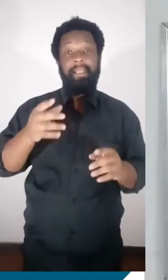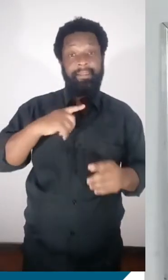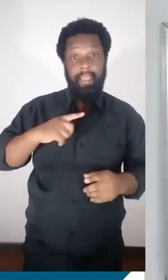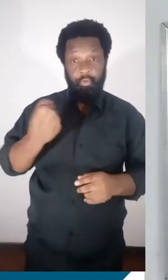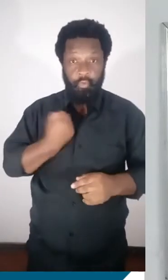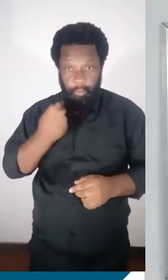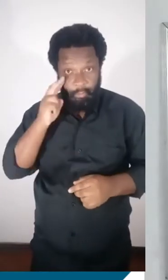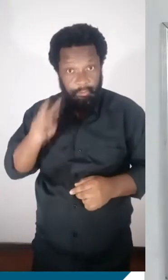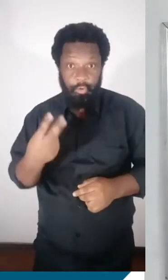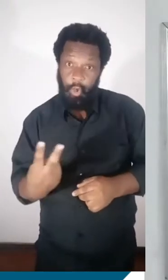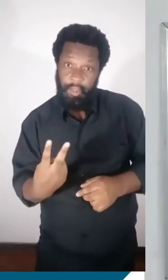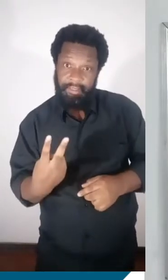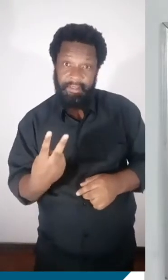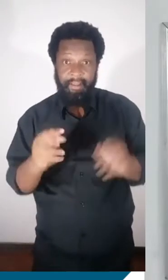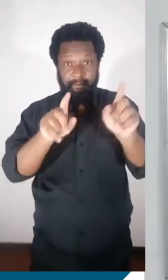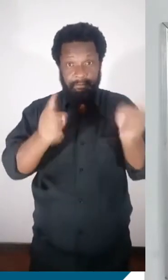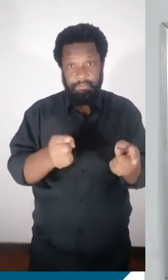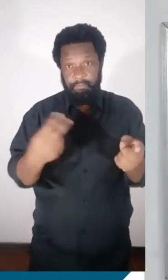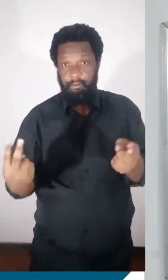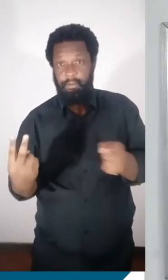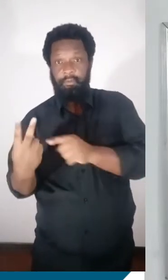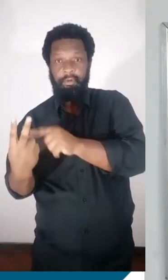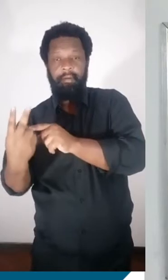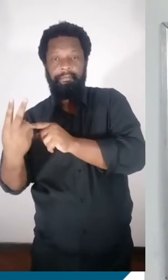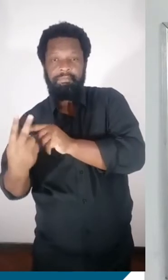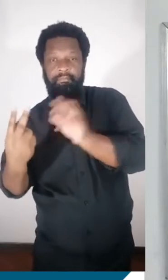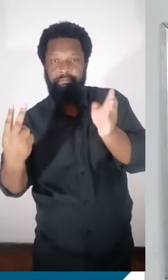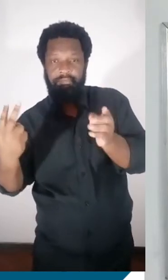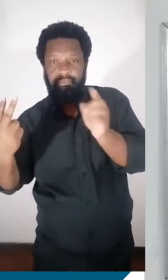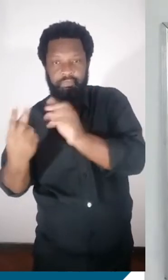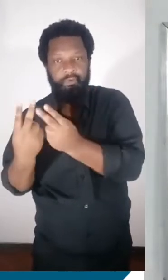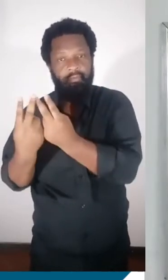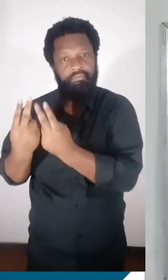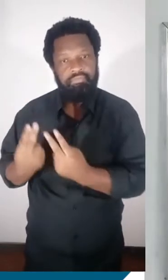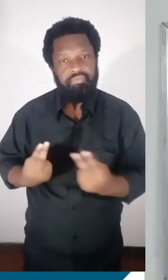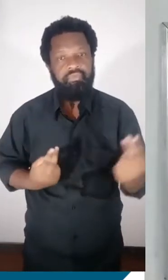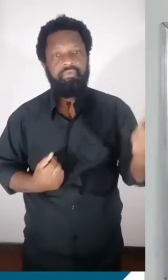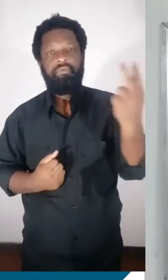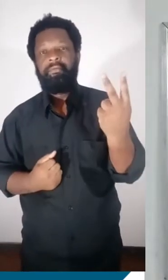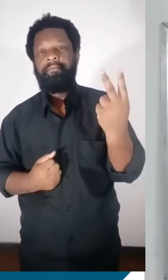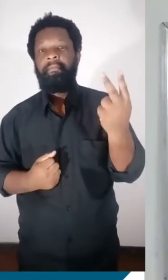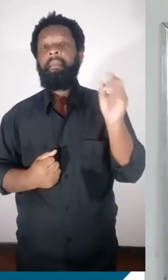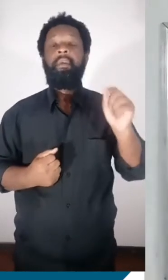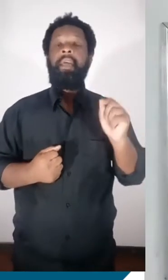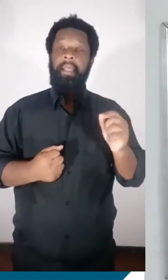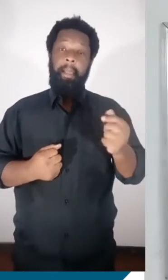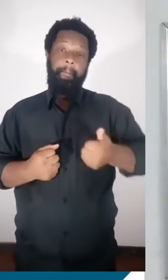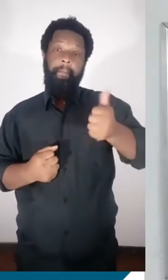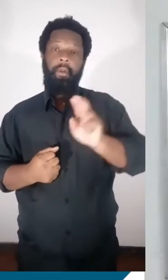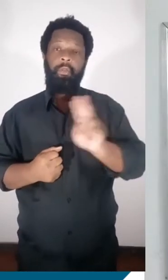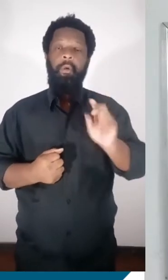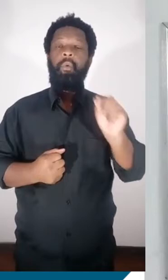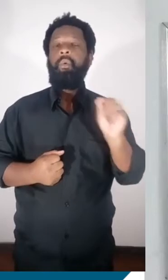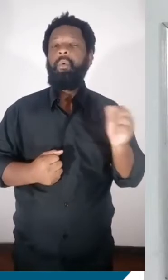já aparece o número 2 aqui fora do parêntese. Então, eu jogo o número 2 aqui pra cima. E esse aqui é o cobre 2 mais. Então, a primeira